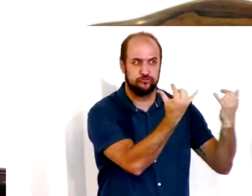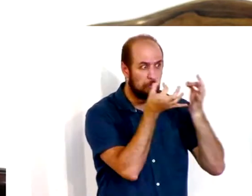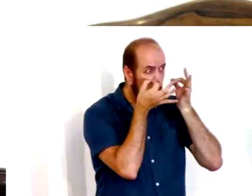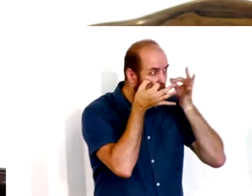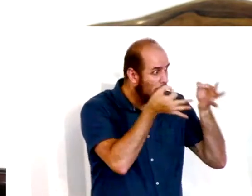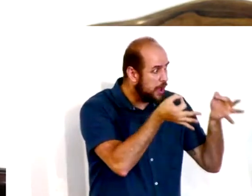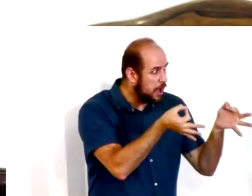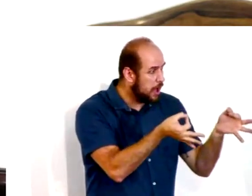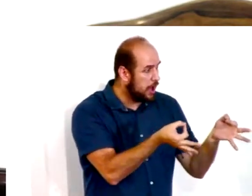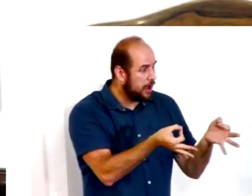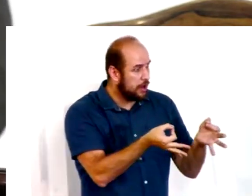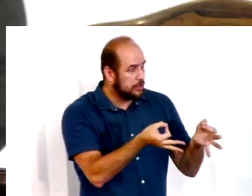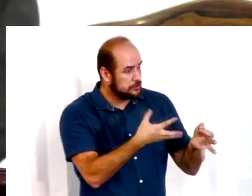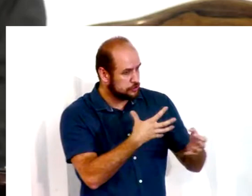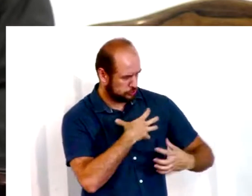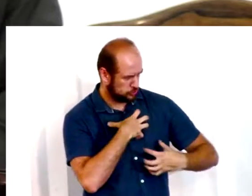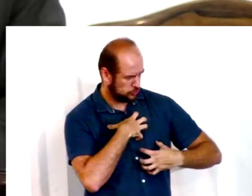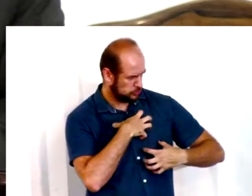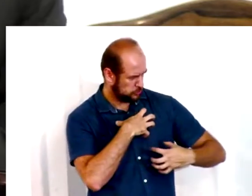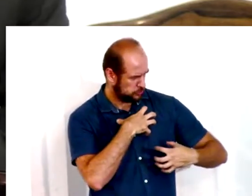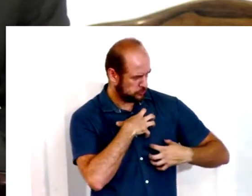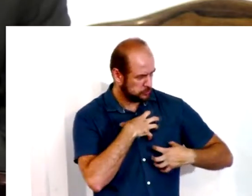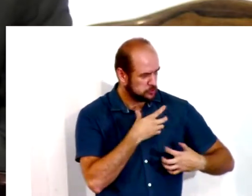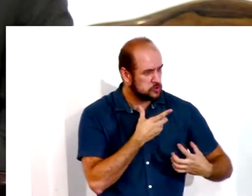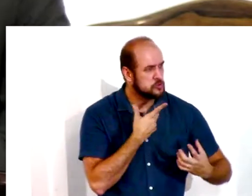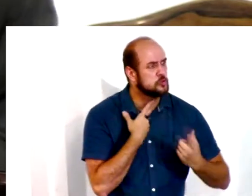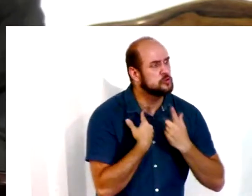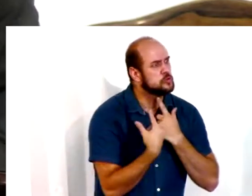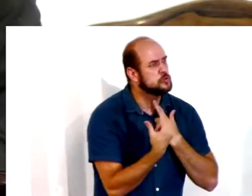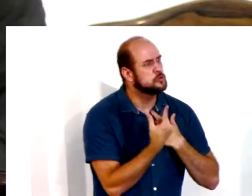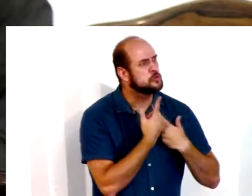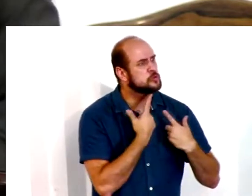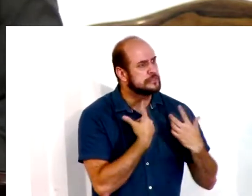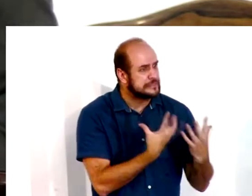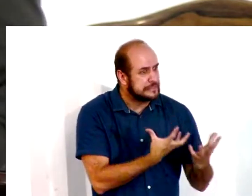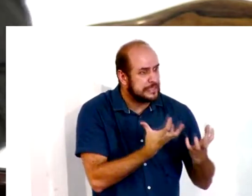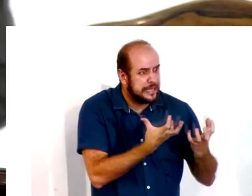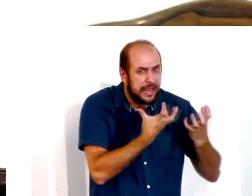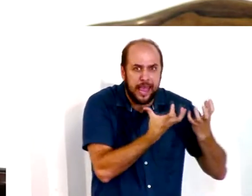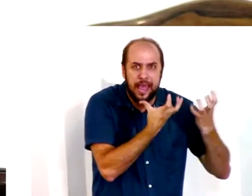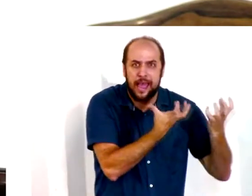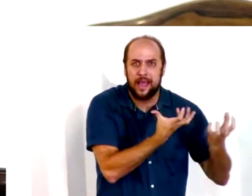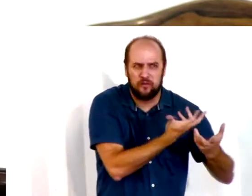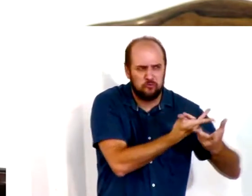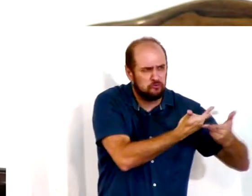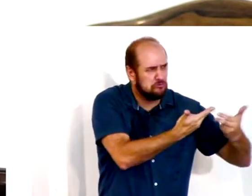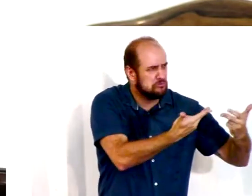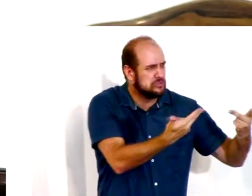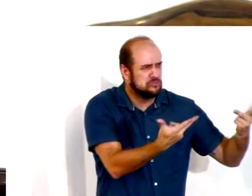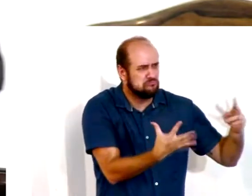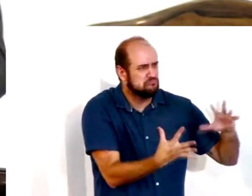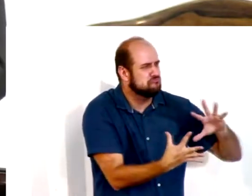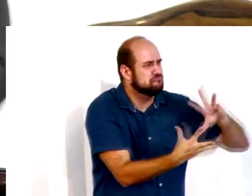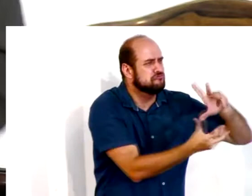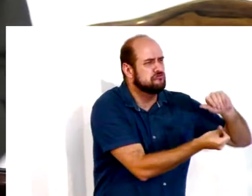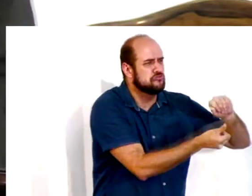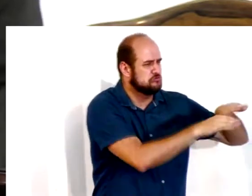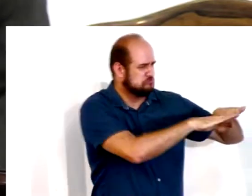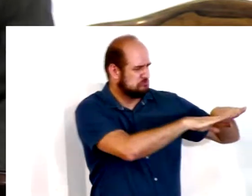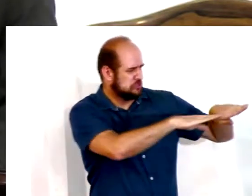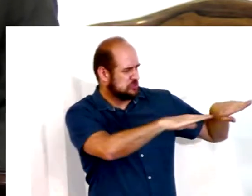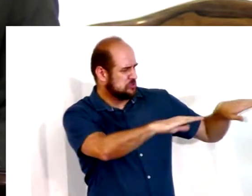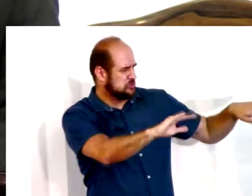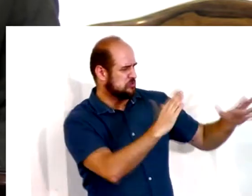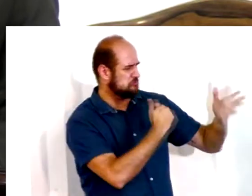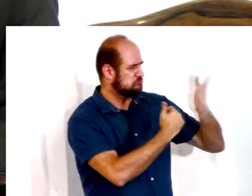atenção, nos leva a desejar e a querer buscar tais